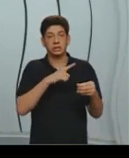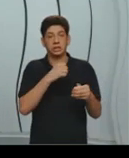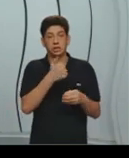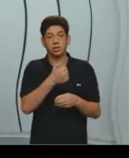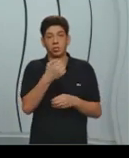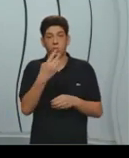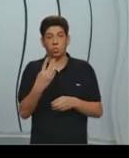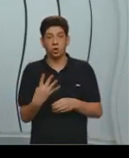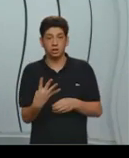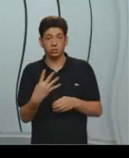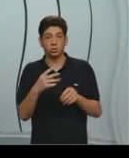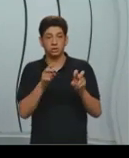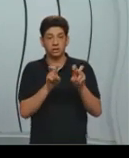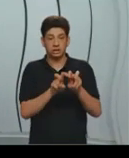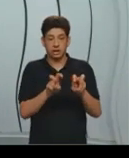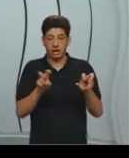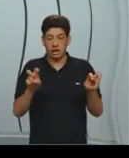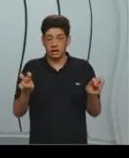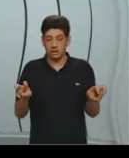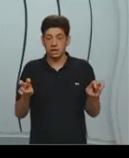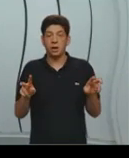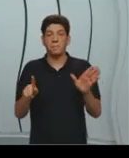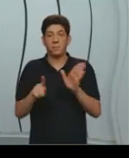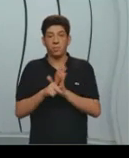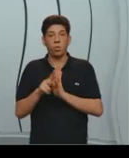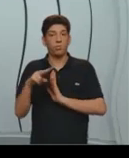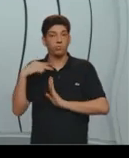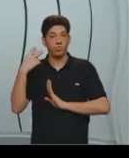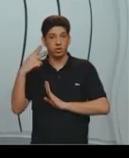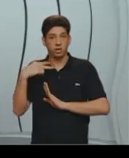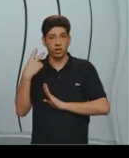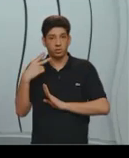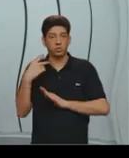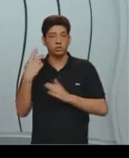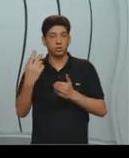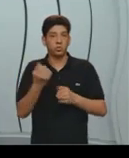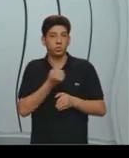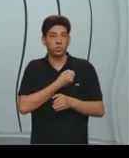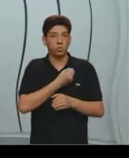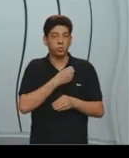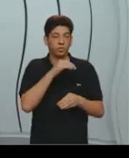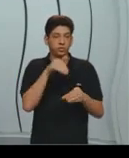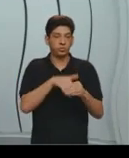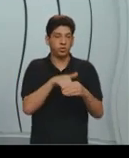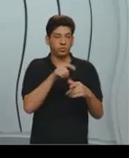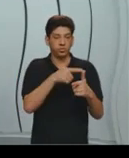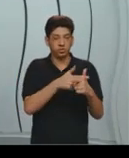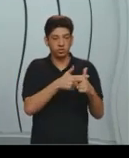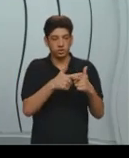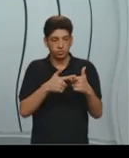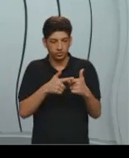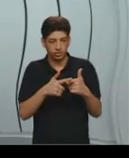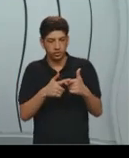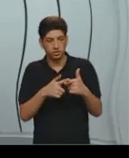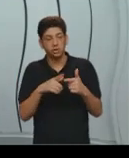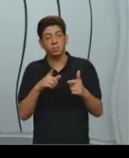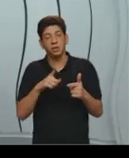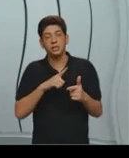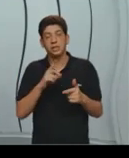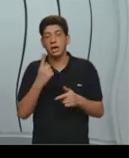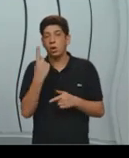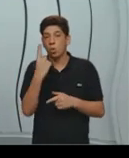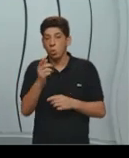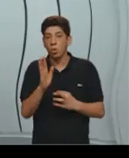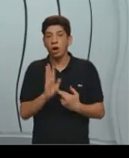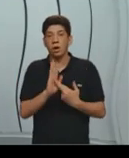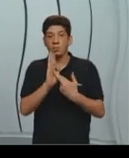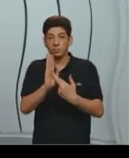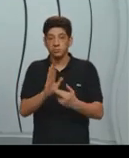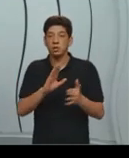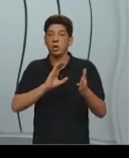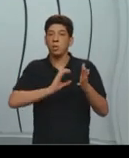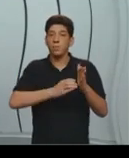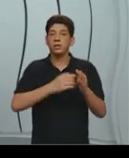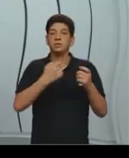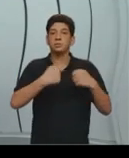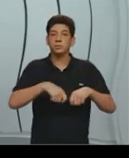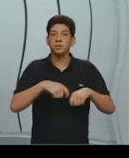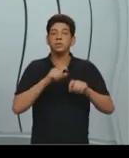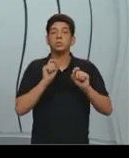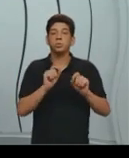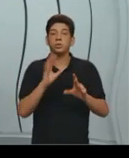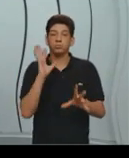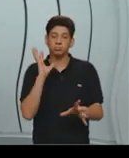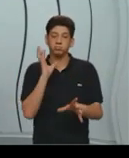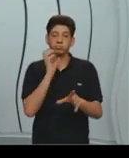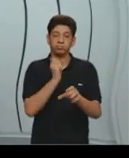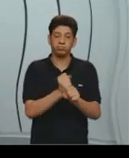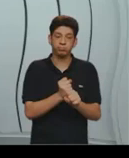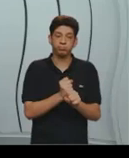14 cadeiras para vereador, eu vou pegar o número de votos, vou dividir. E aí, por exemplo, para ter um representante, o partido precisa de atingir o